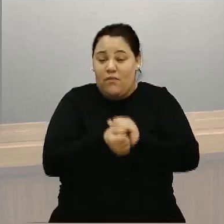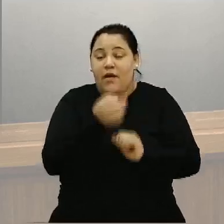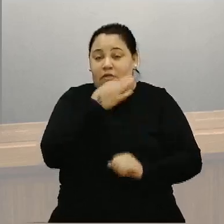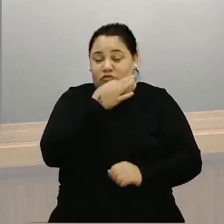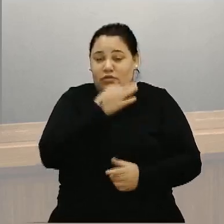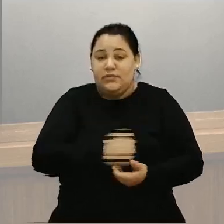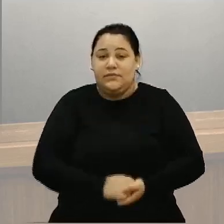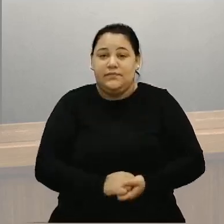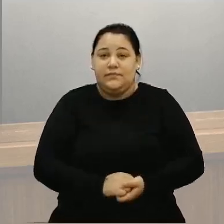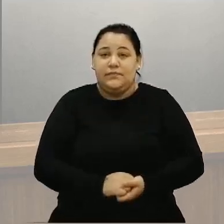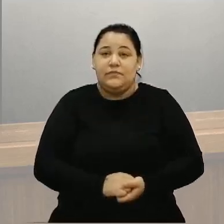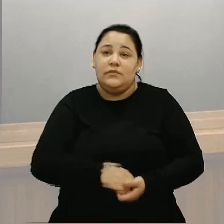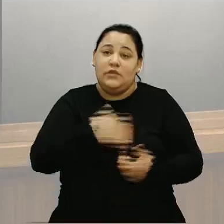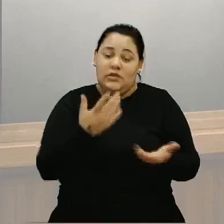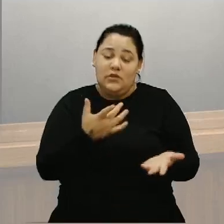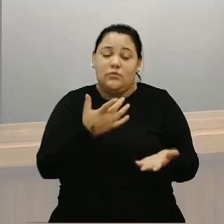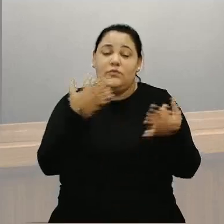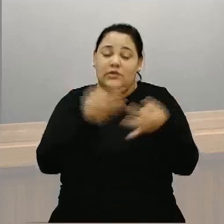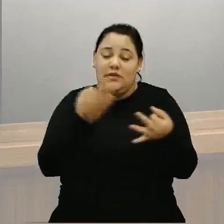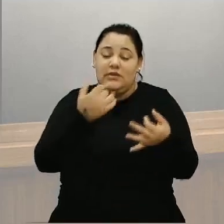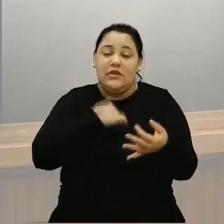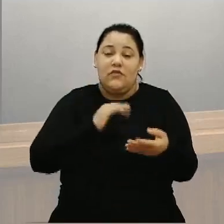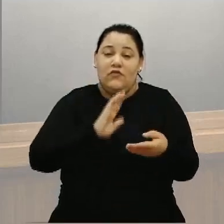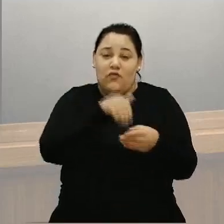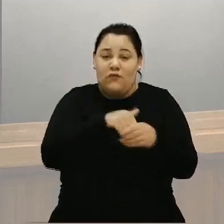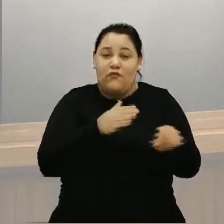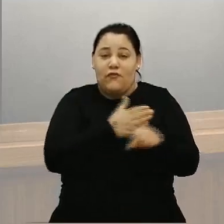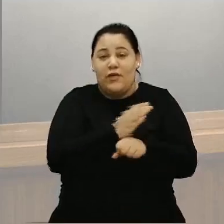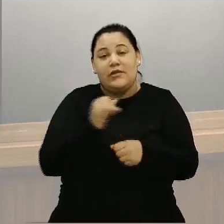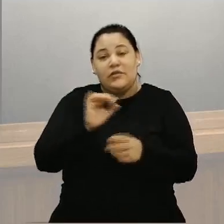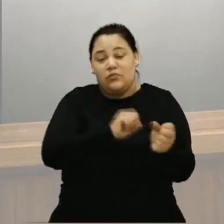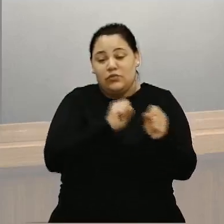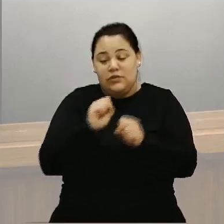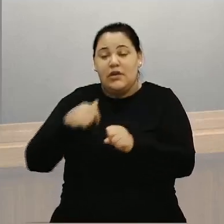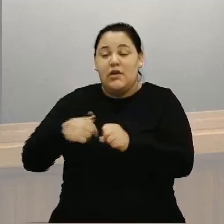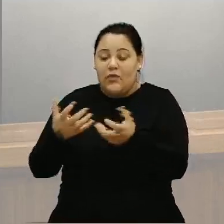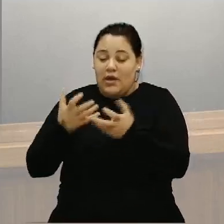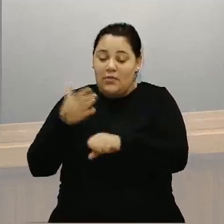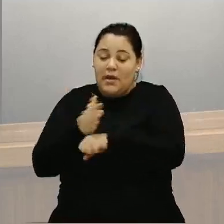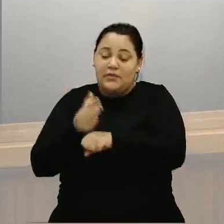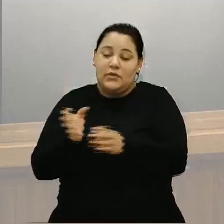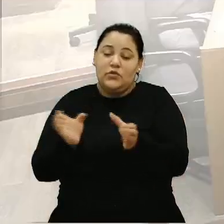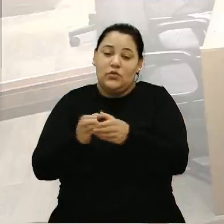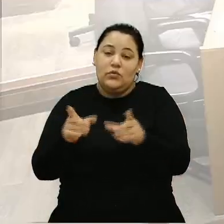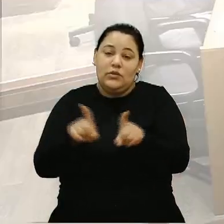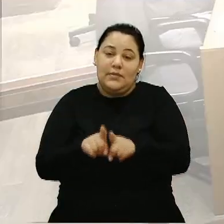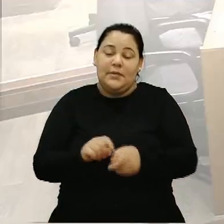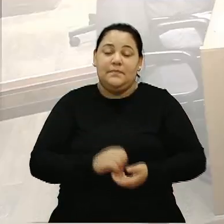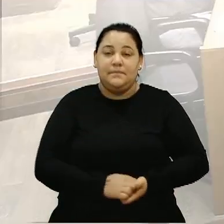do Sul. Então, com certeza, votarei favorável e, se possível, integrarei também a frente. Obrigada.